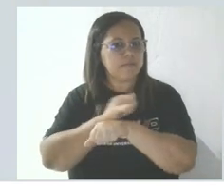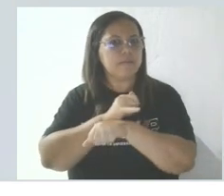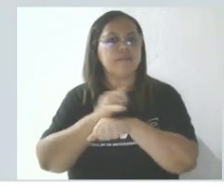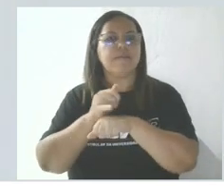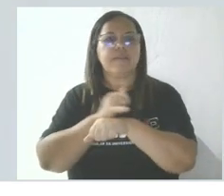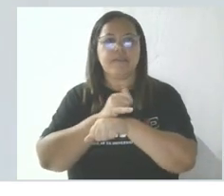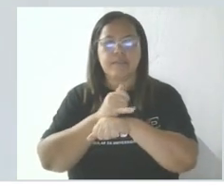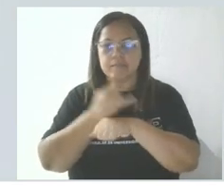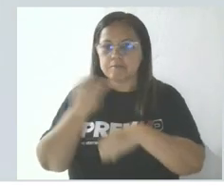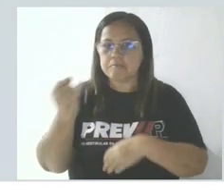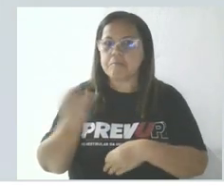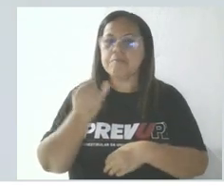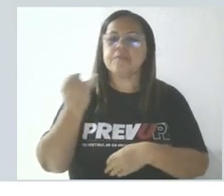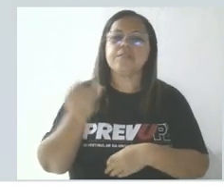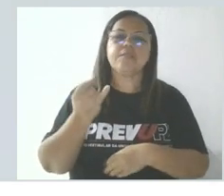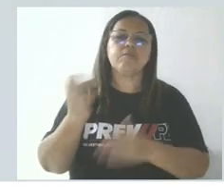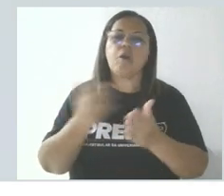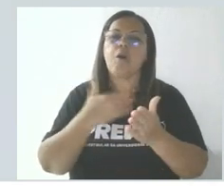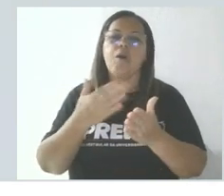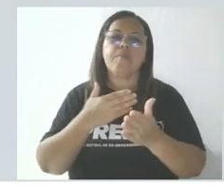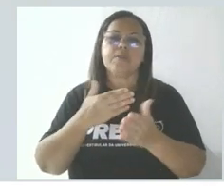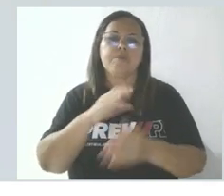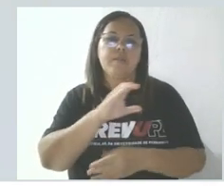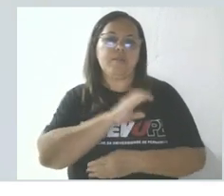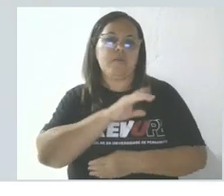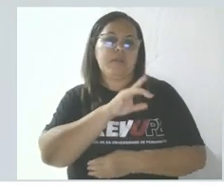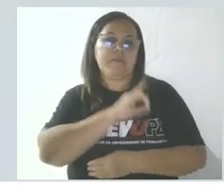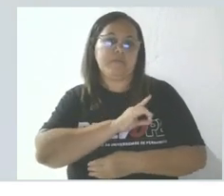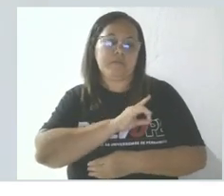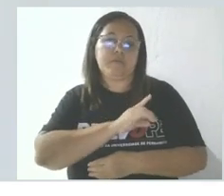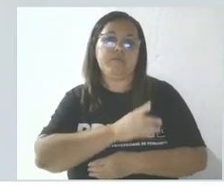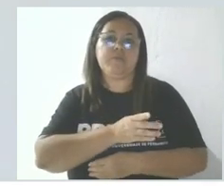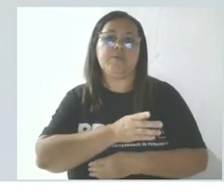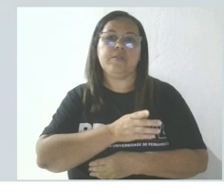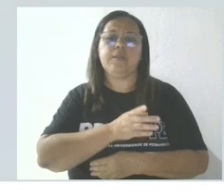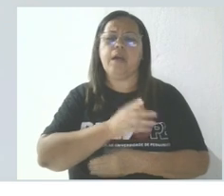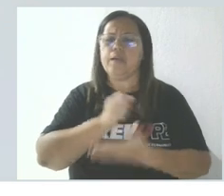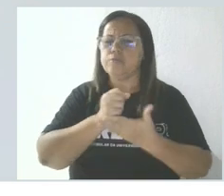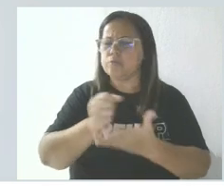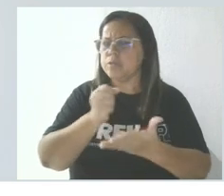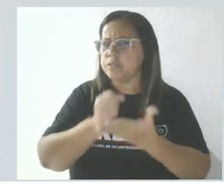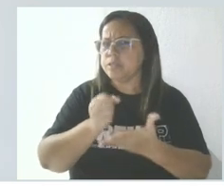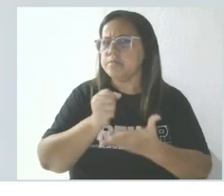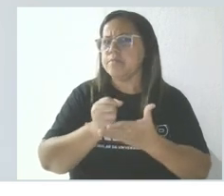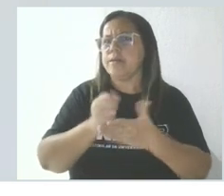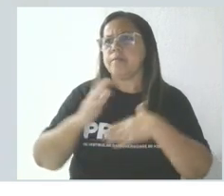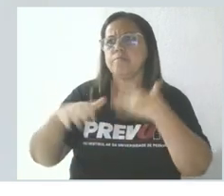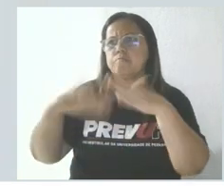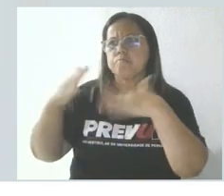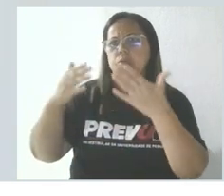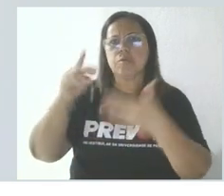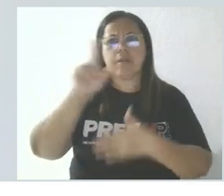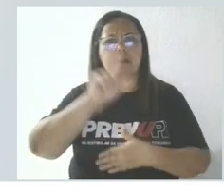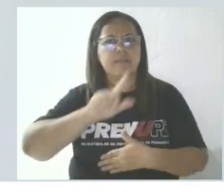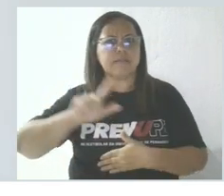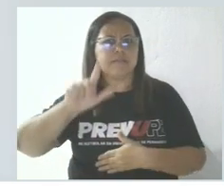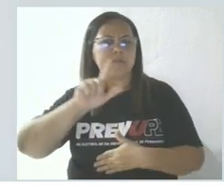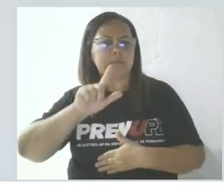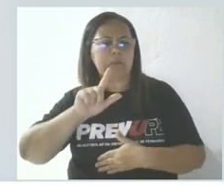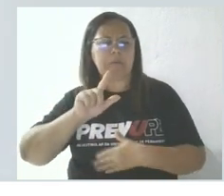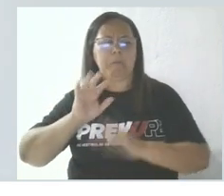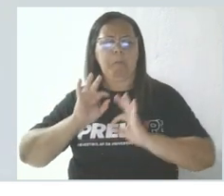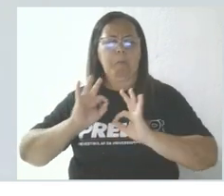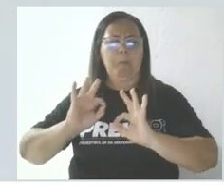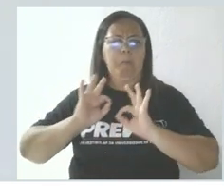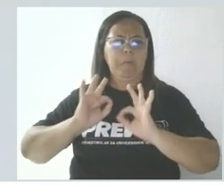essas técnicas evidentes em obras como Don Casmurro eh contribuíram para a construção de uma literatura mais